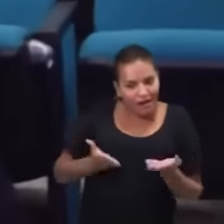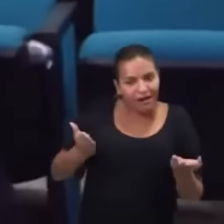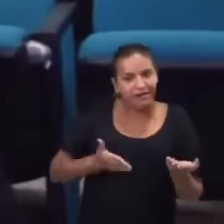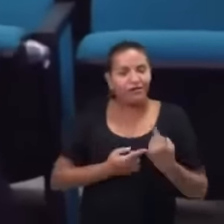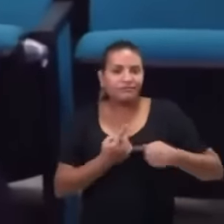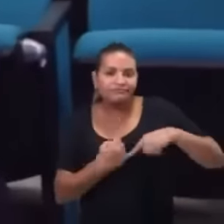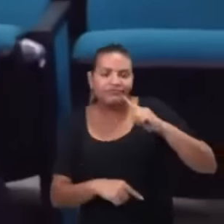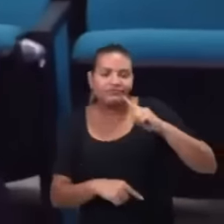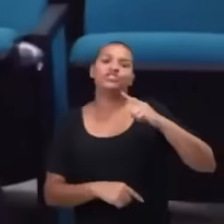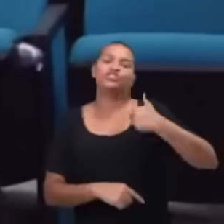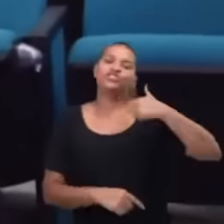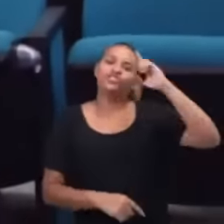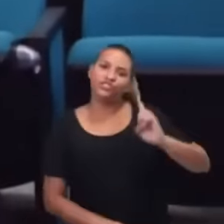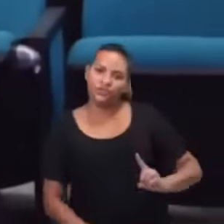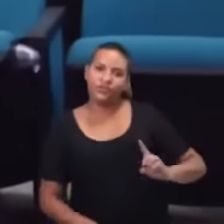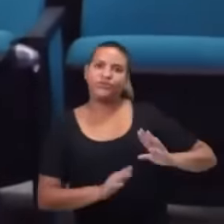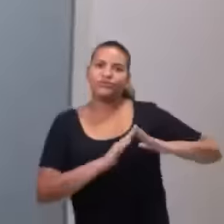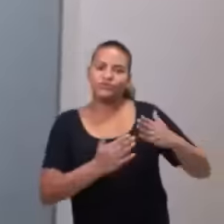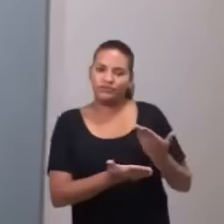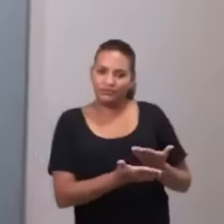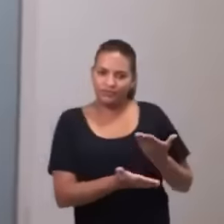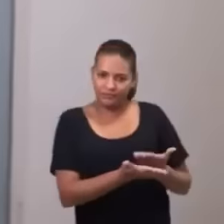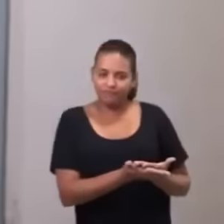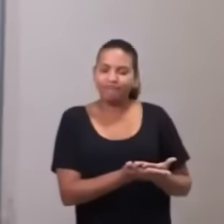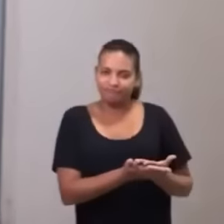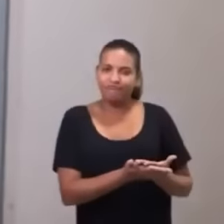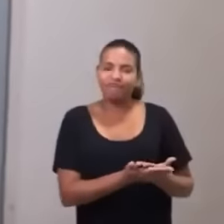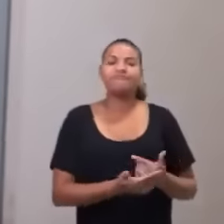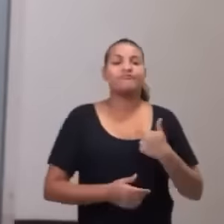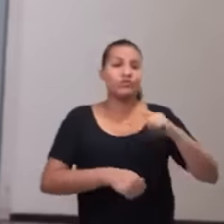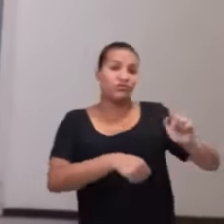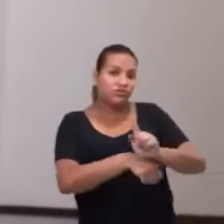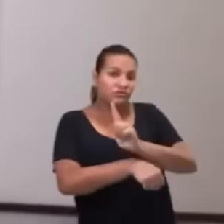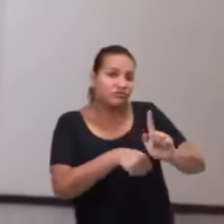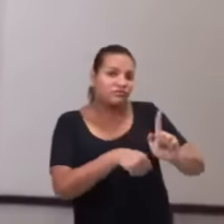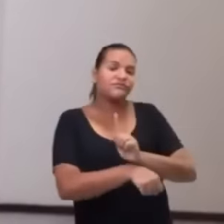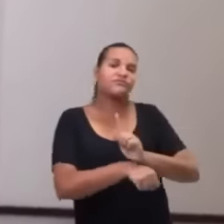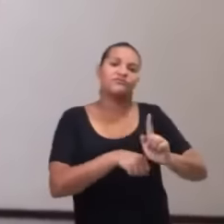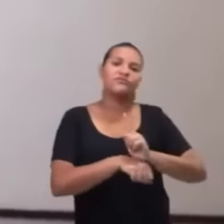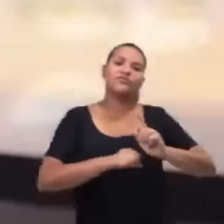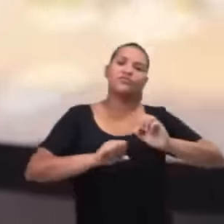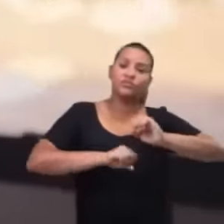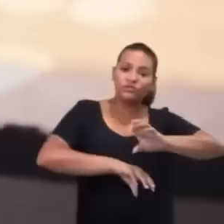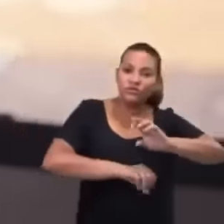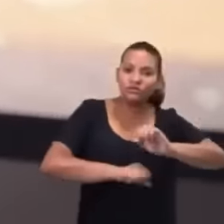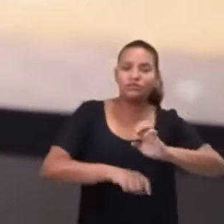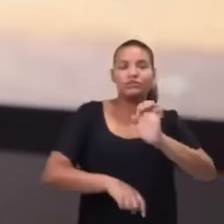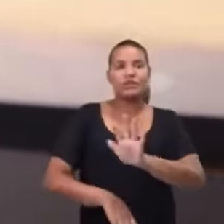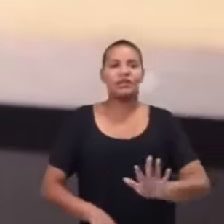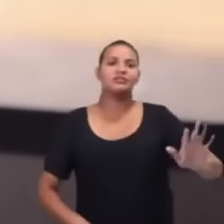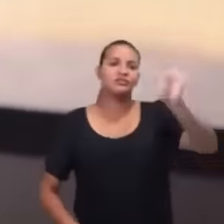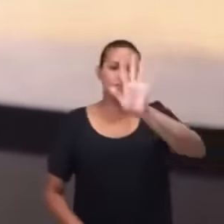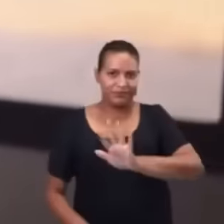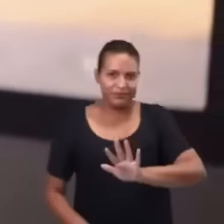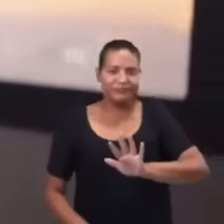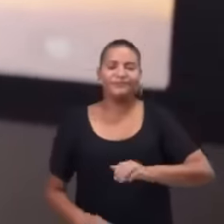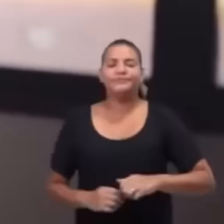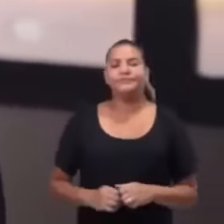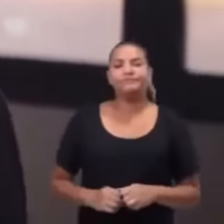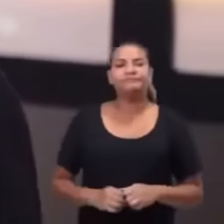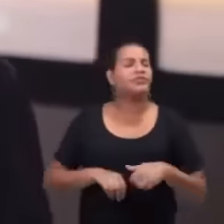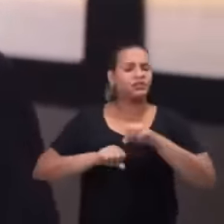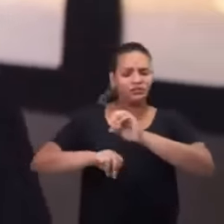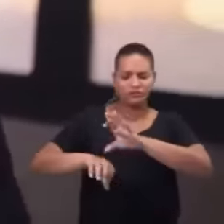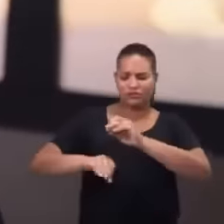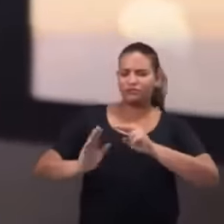e presidência da Escola de Formação Permanente do Magistério em Gestão Educacional, a nossa SFAPEG. A educação é levar